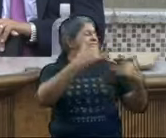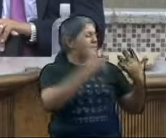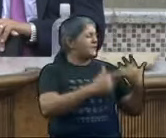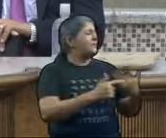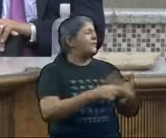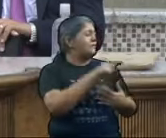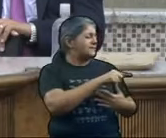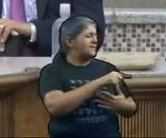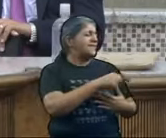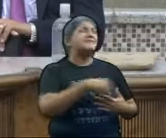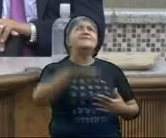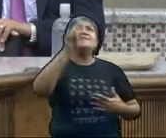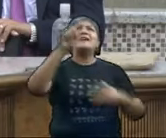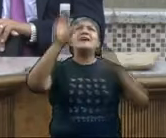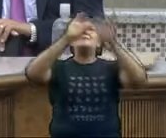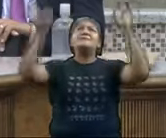céu.